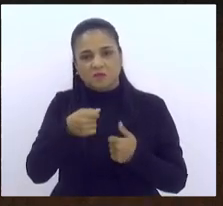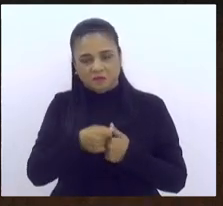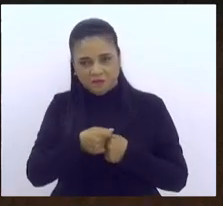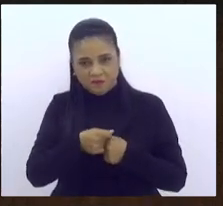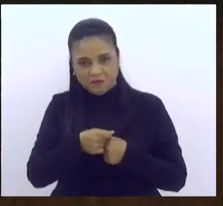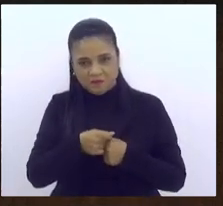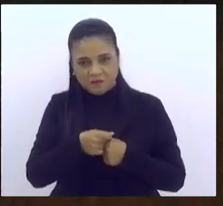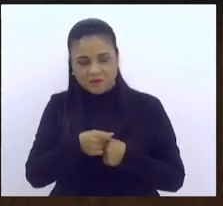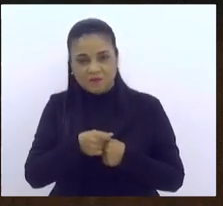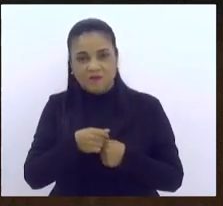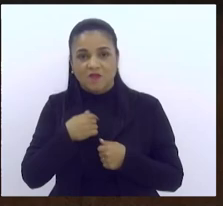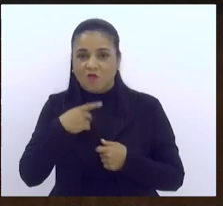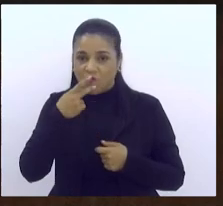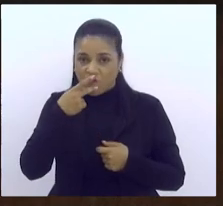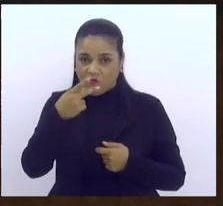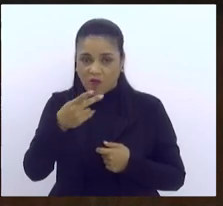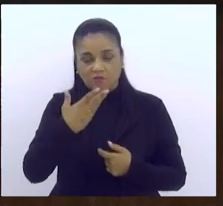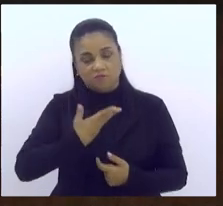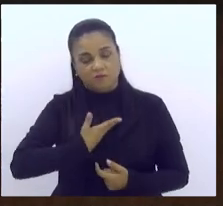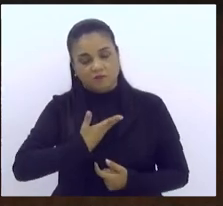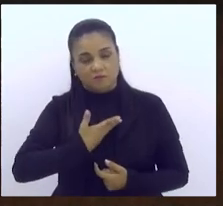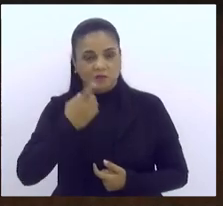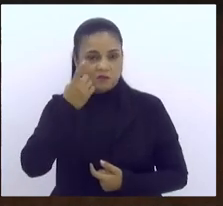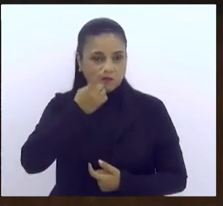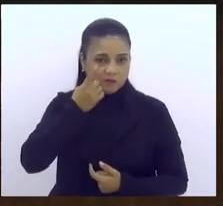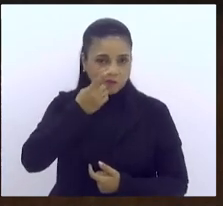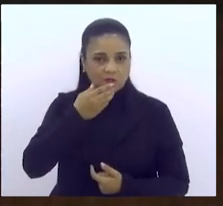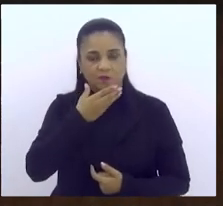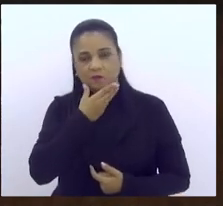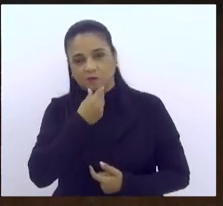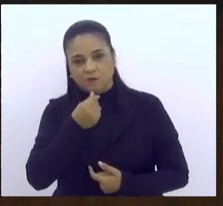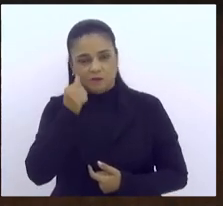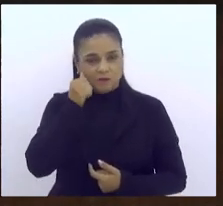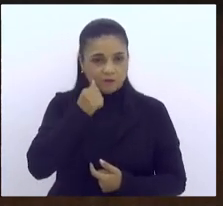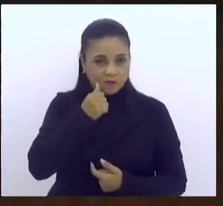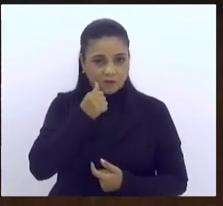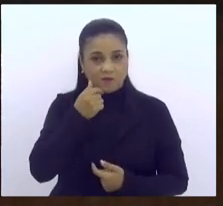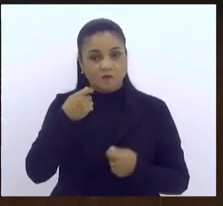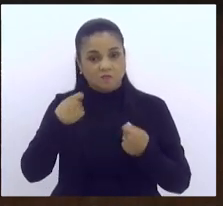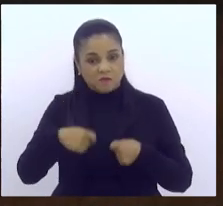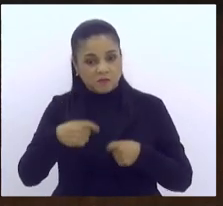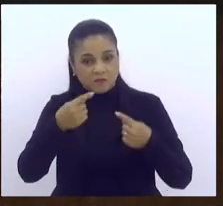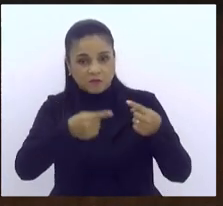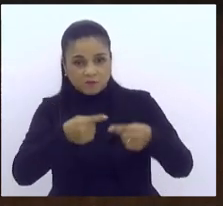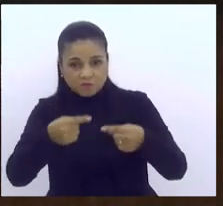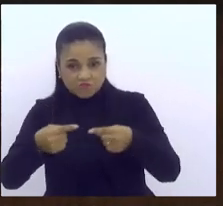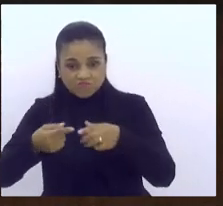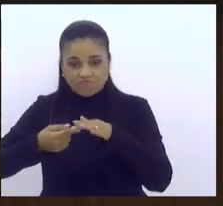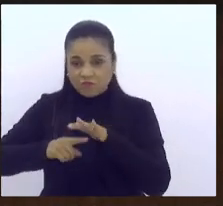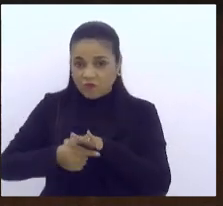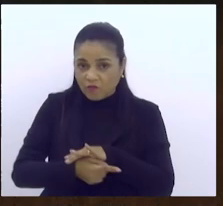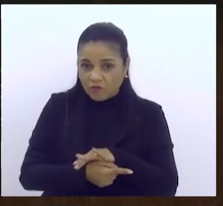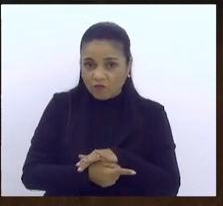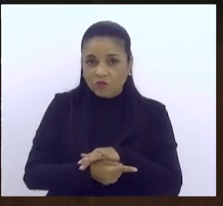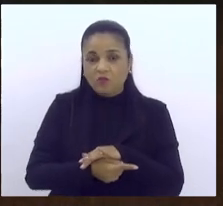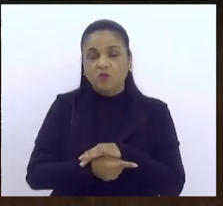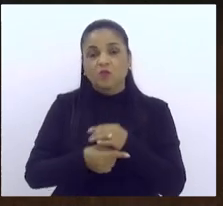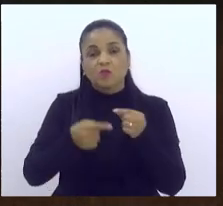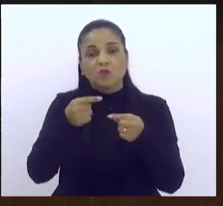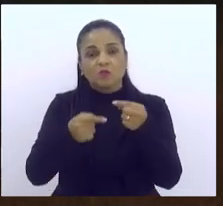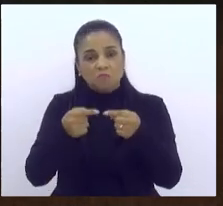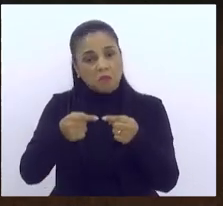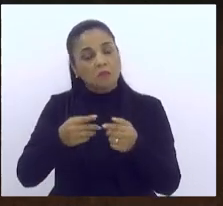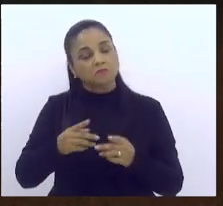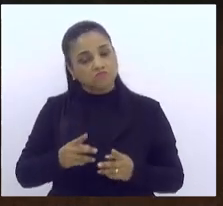colegas e minhas colegas, dizendo que se temos que fazer um debate mais profundo, que esse debate